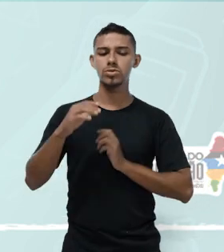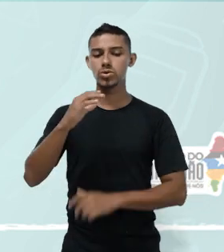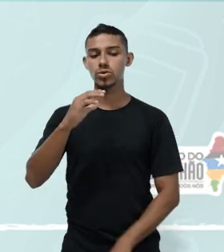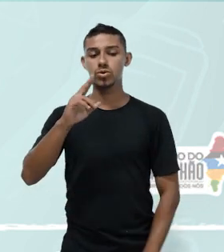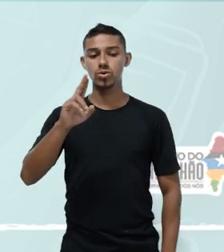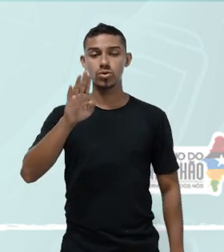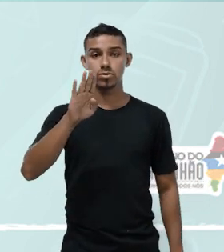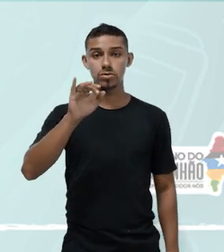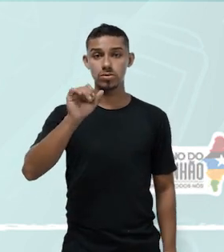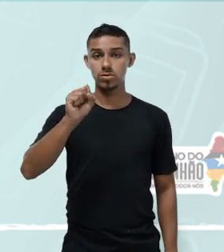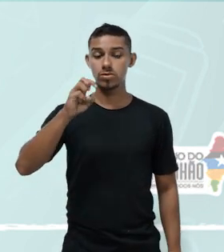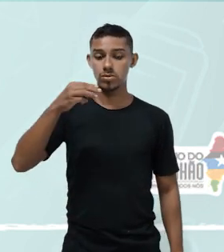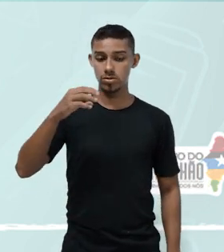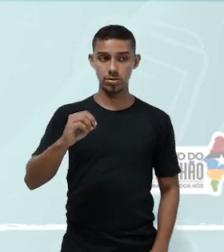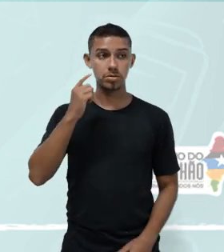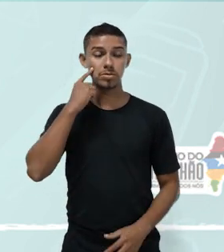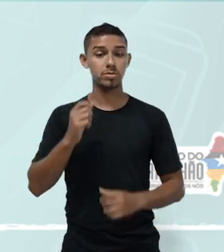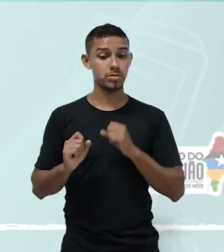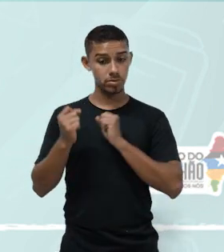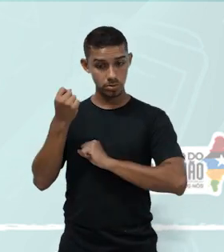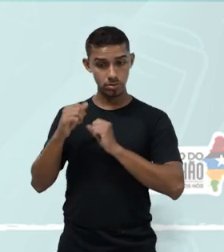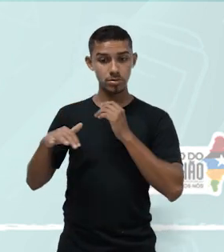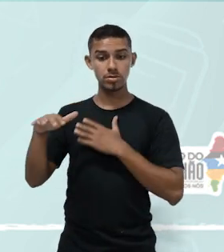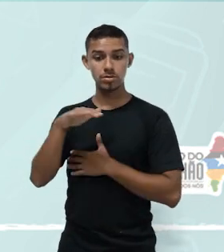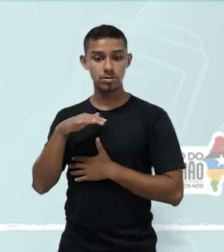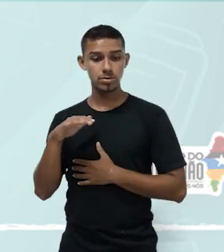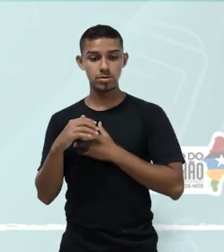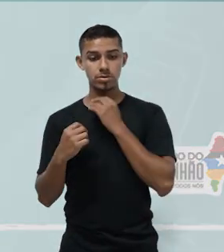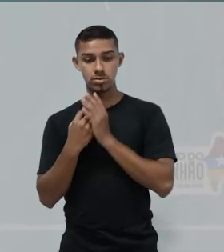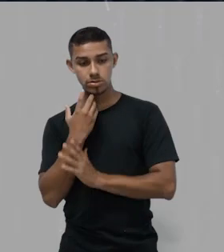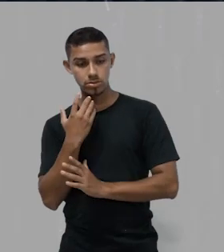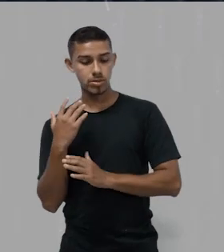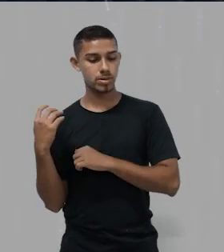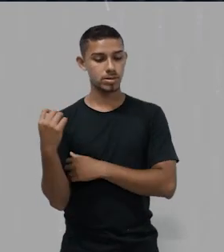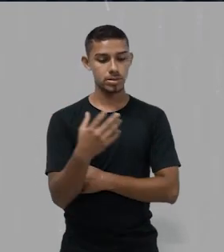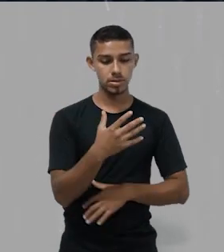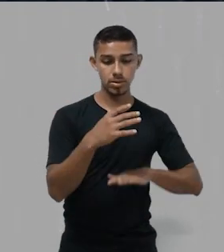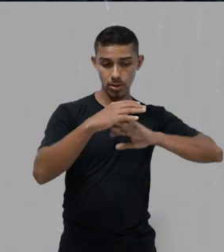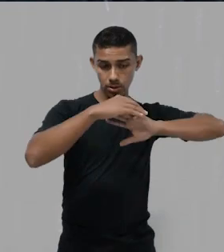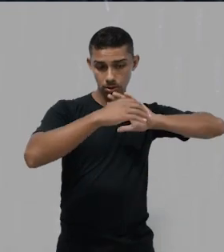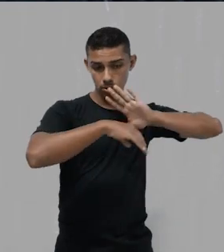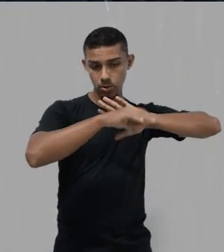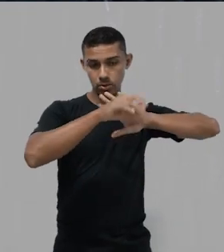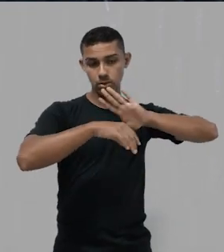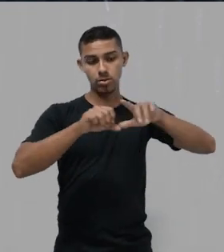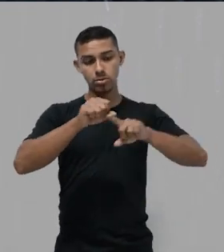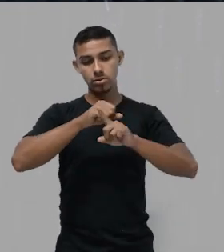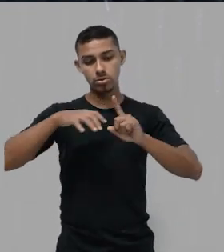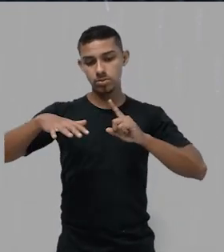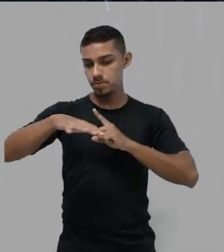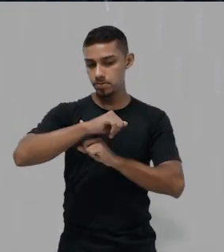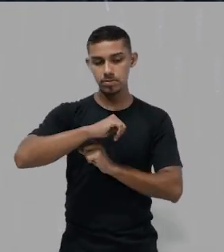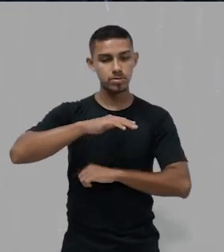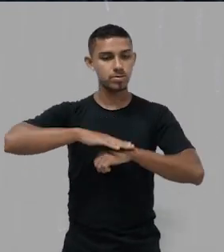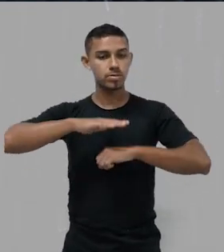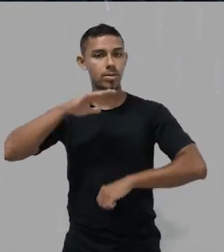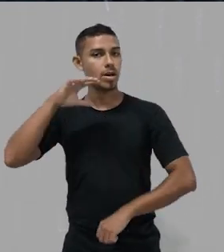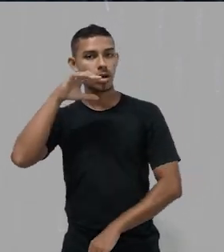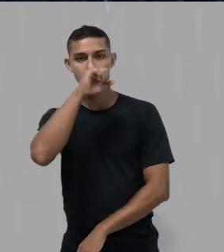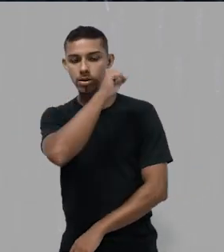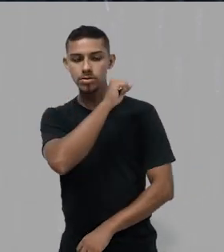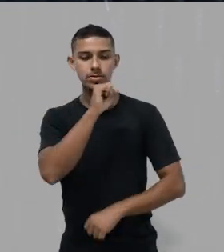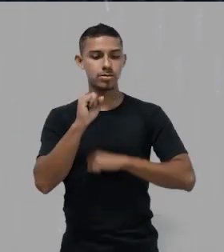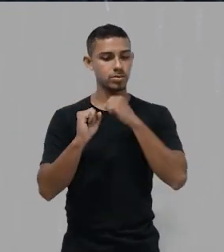o industrial nas obras dele. É justamente esse novo conceito da sociedade, uma sociedade mais rápida, uma sociedade